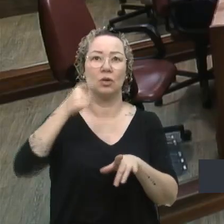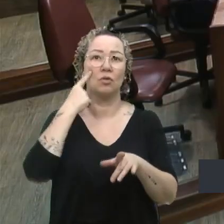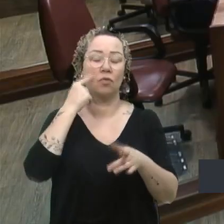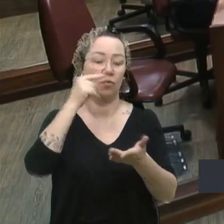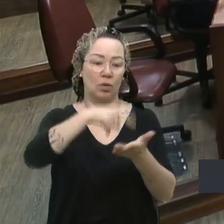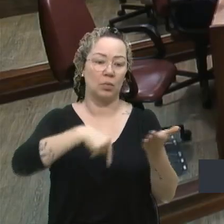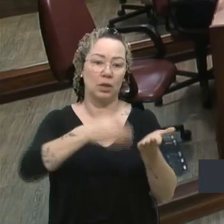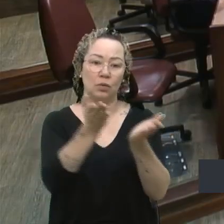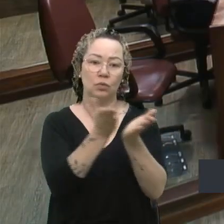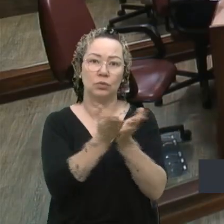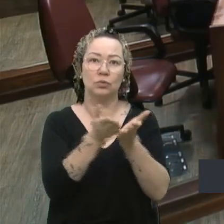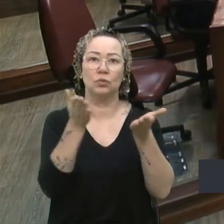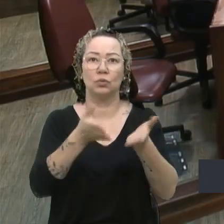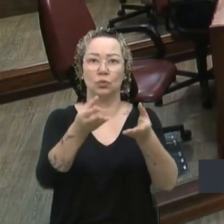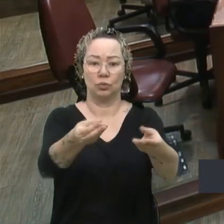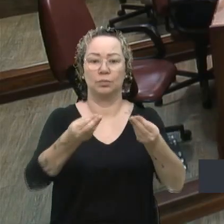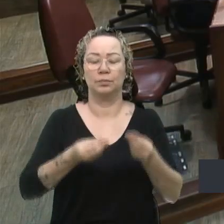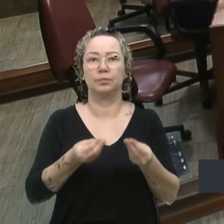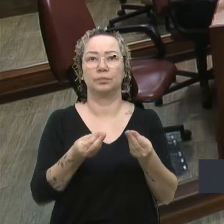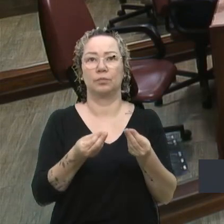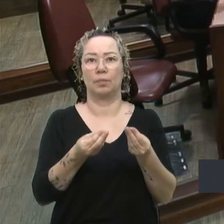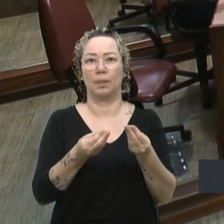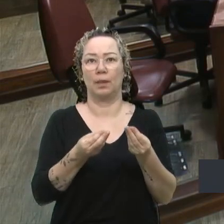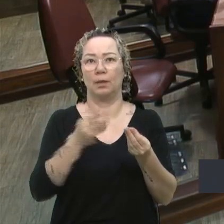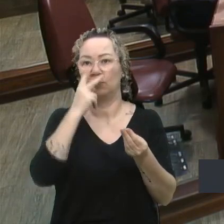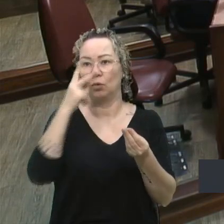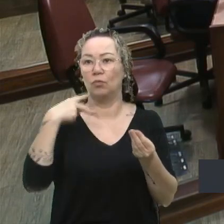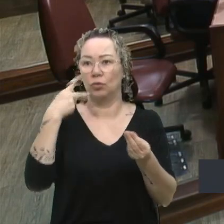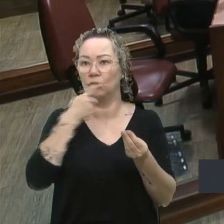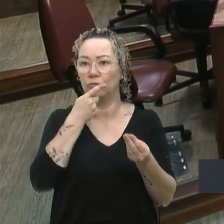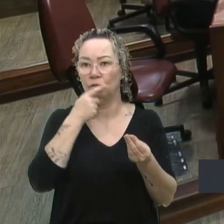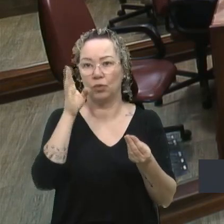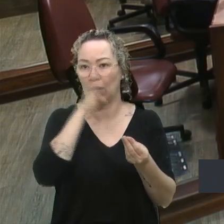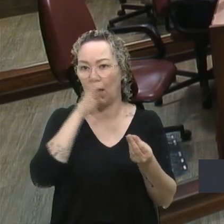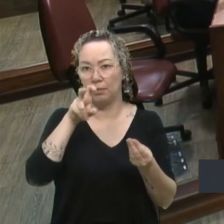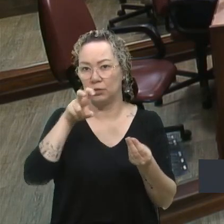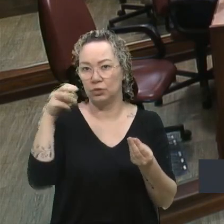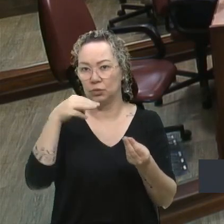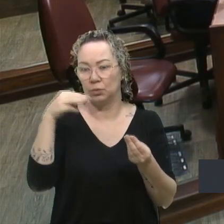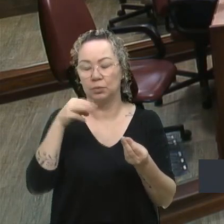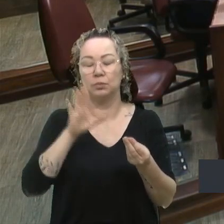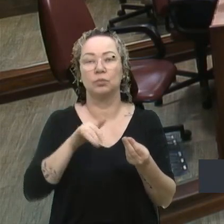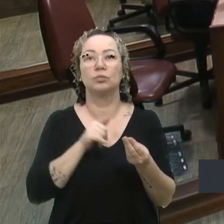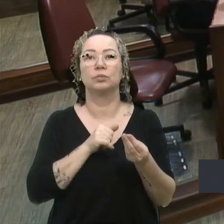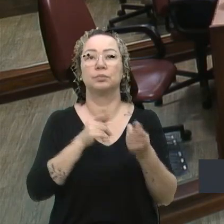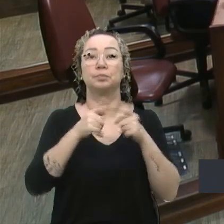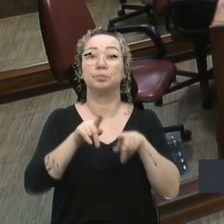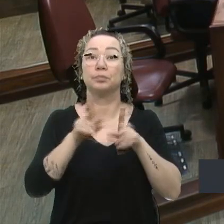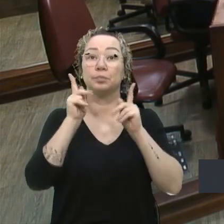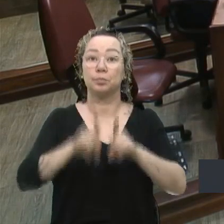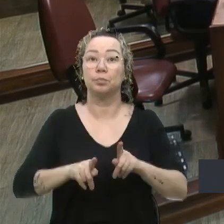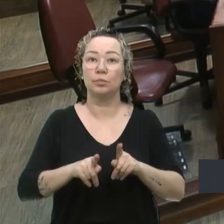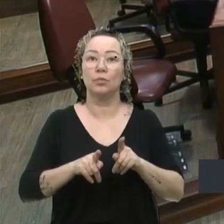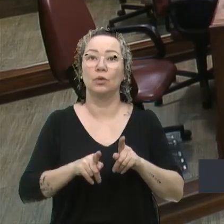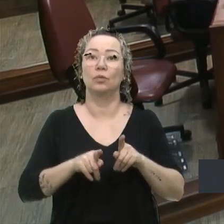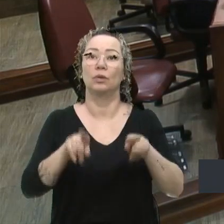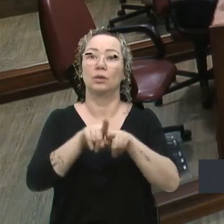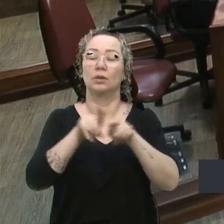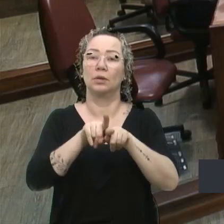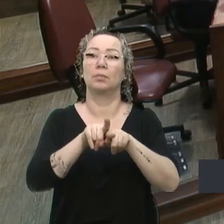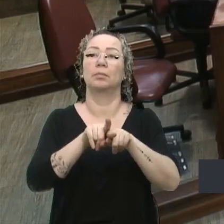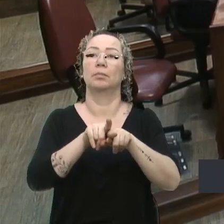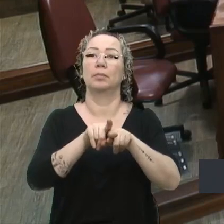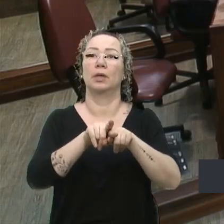estudo hoje aqui, né? Como o vereador disse, foi 5 minutinhos. Mas o pessoal de Vila Oliva tem que parabenizar,